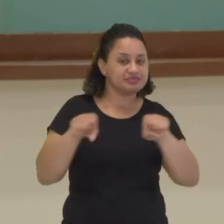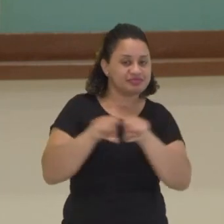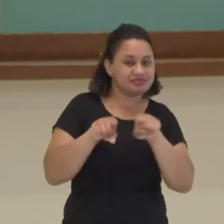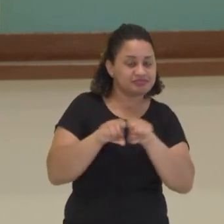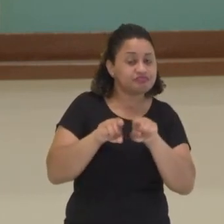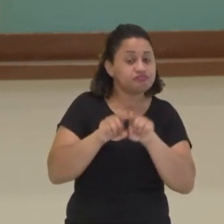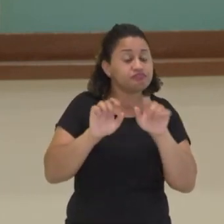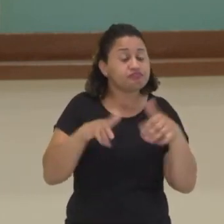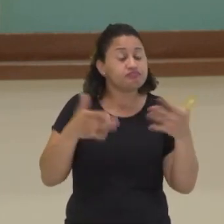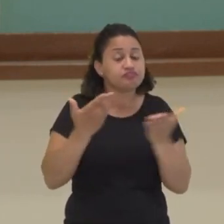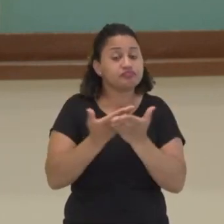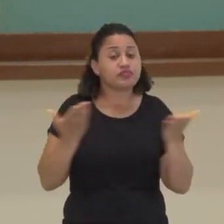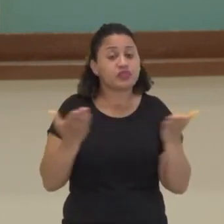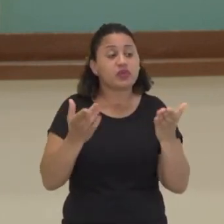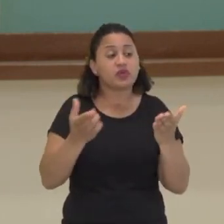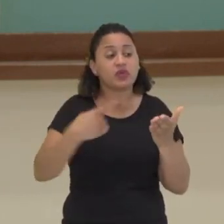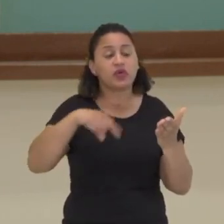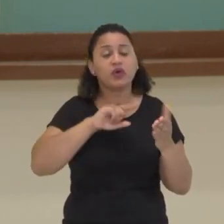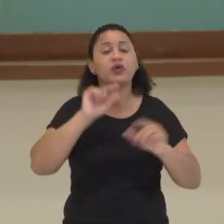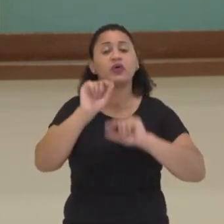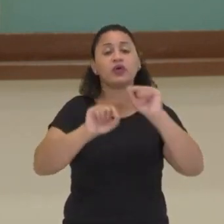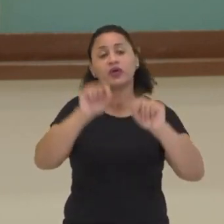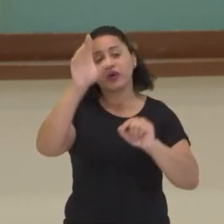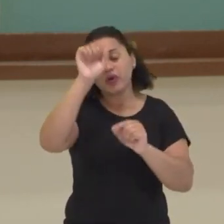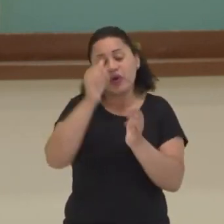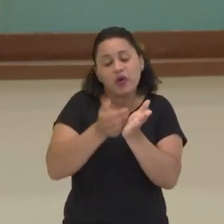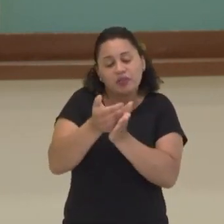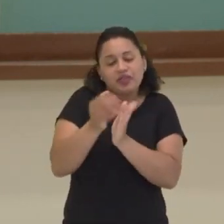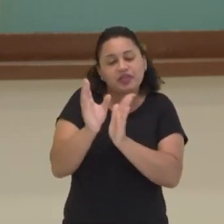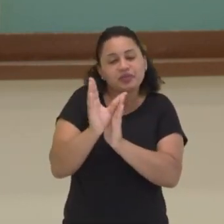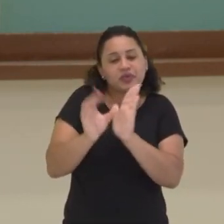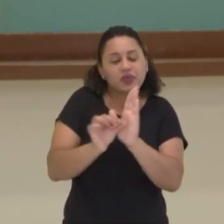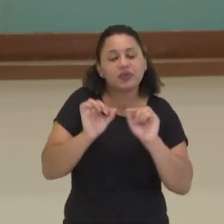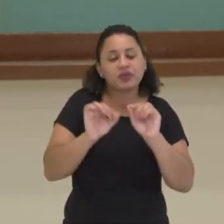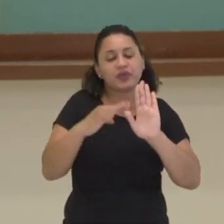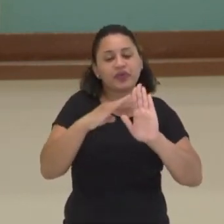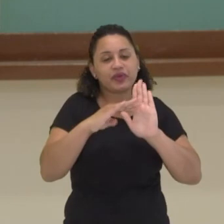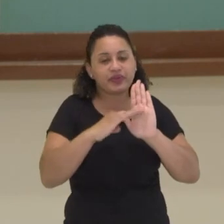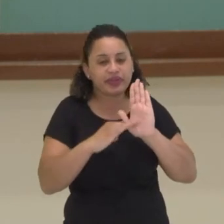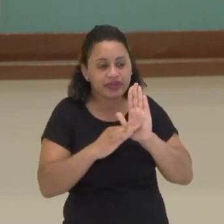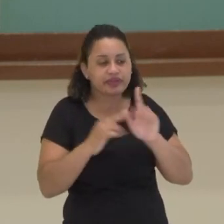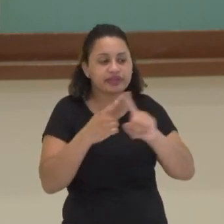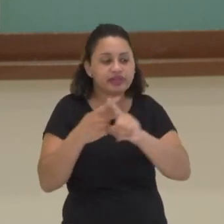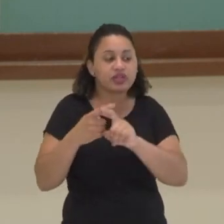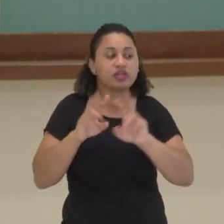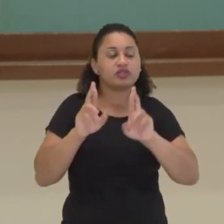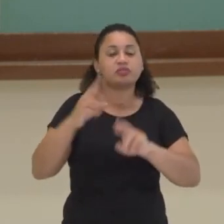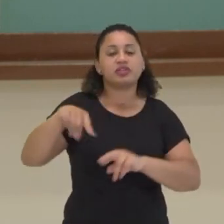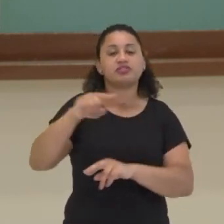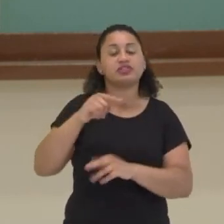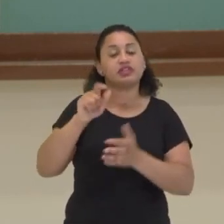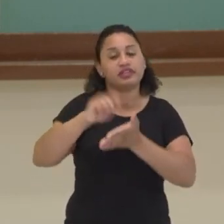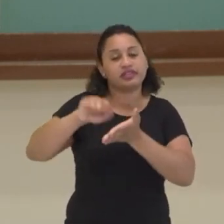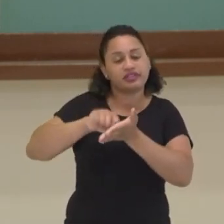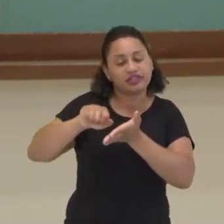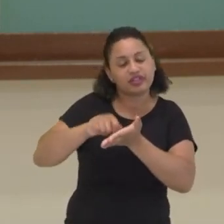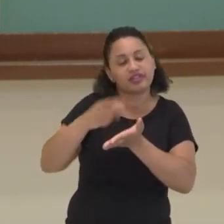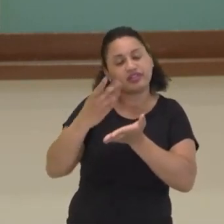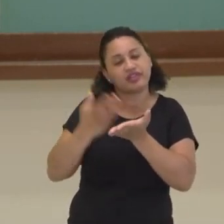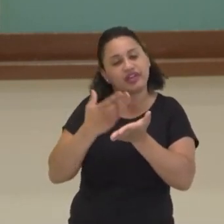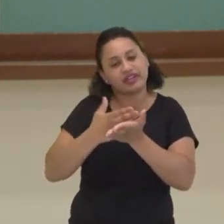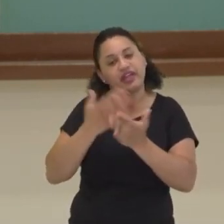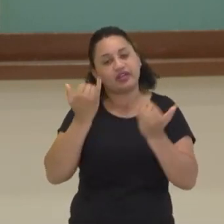qual forma eu vou decidir que roupa que eu vou para uma festa, para um evento, para uma entrevista de emprego, de